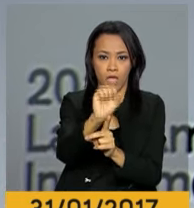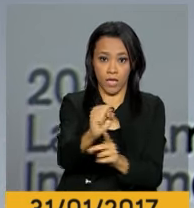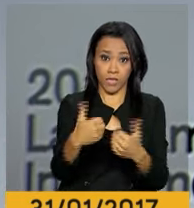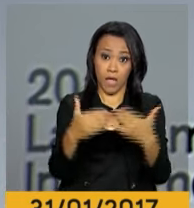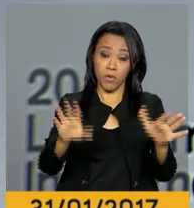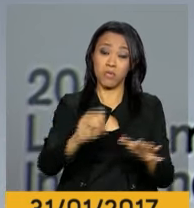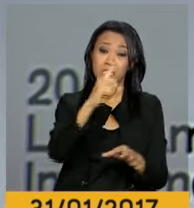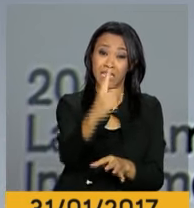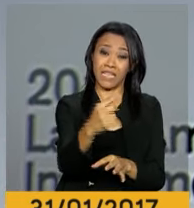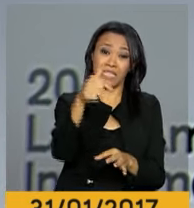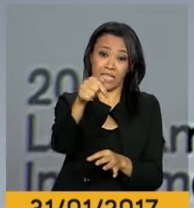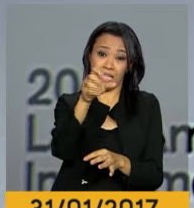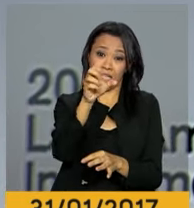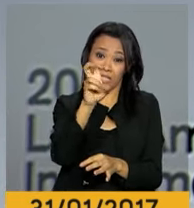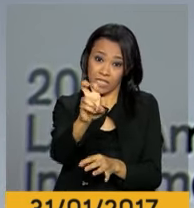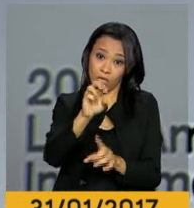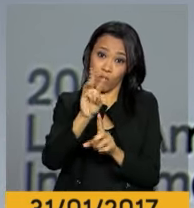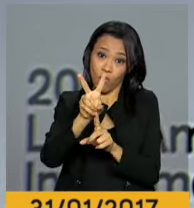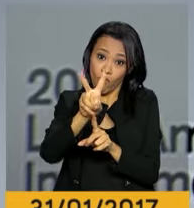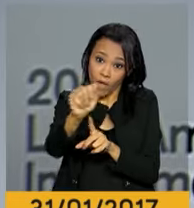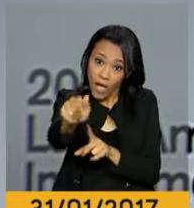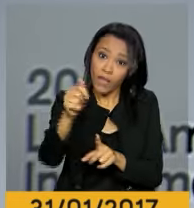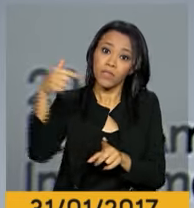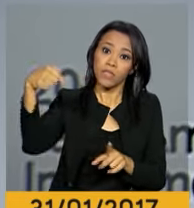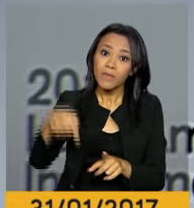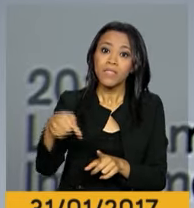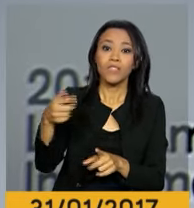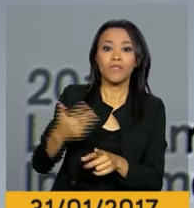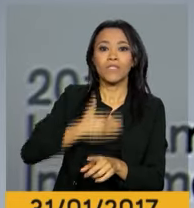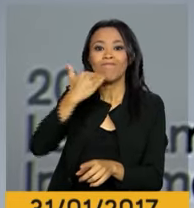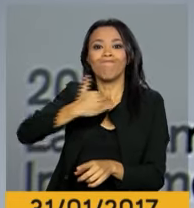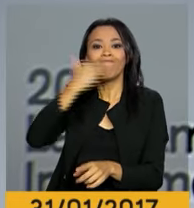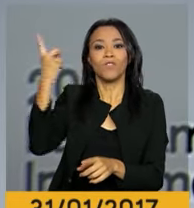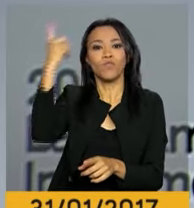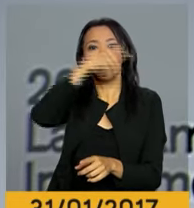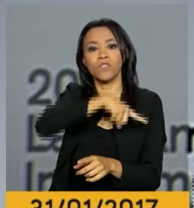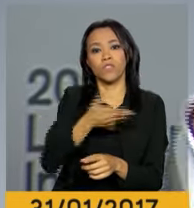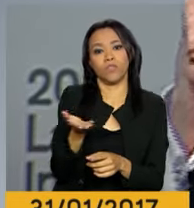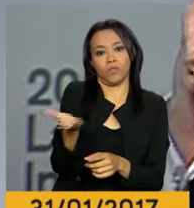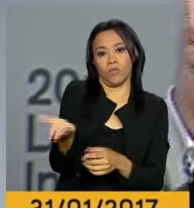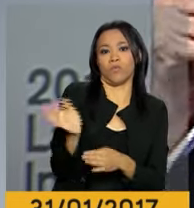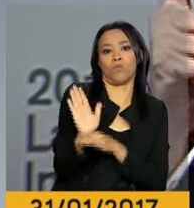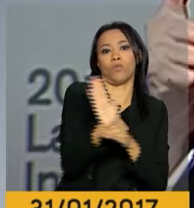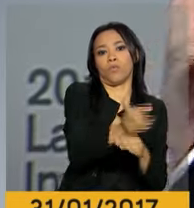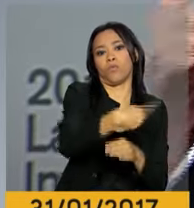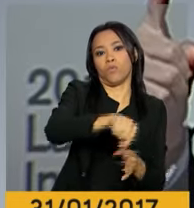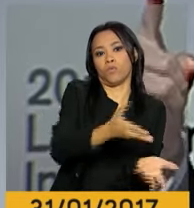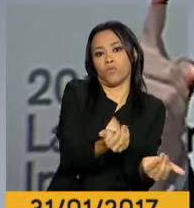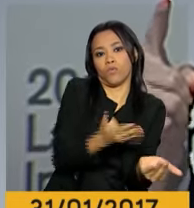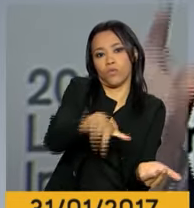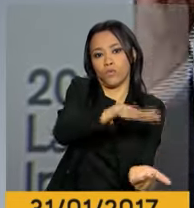vagas também estas medidas acabam ficando inviabilizadas Então porque eu digo isto porque muitas e muitas vezes ah